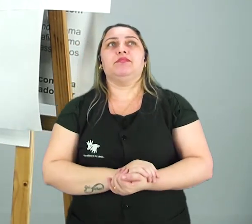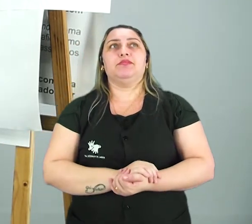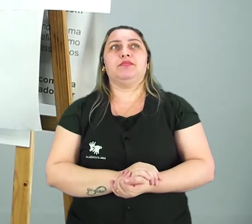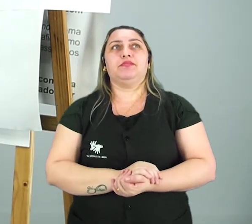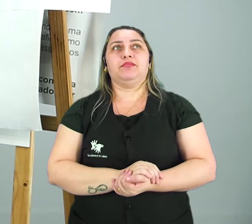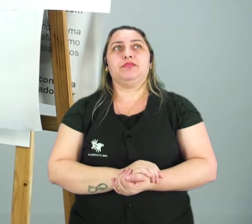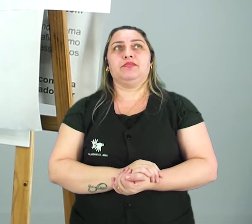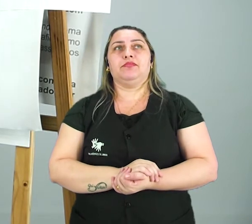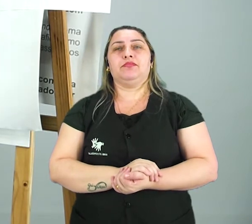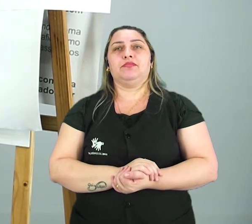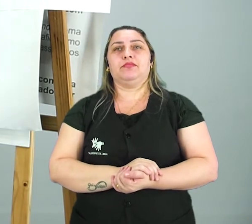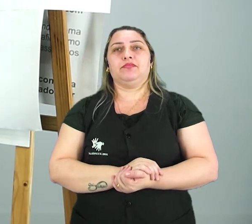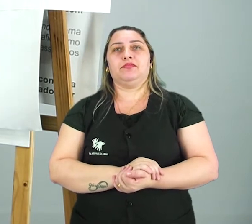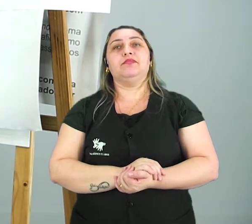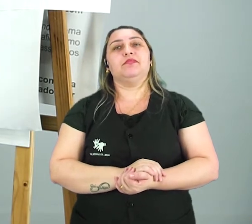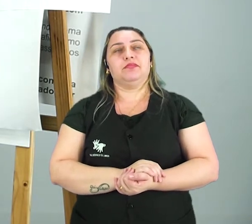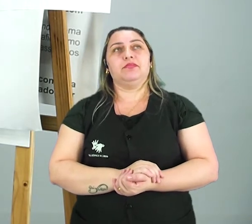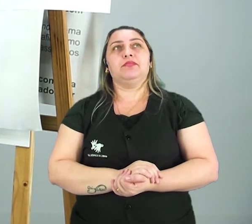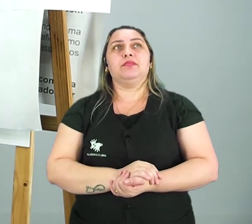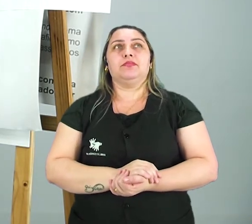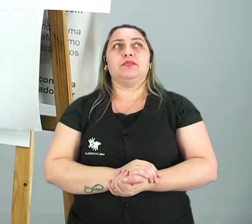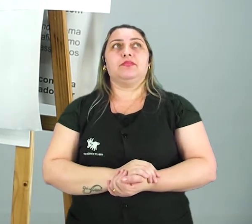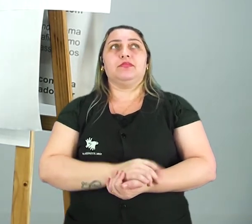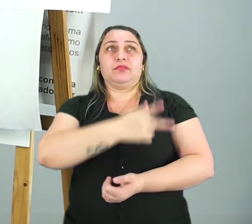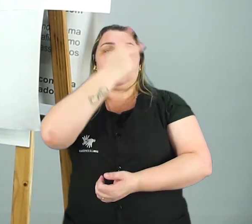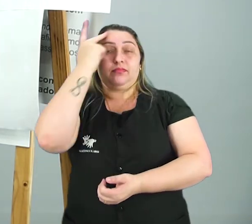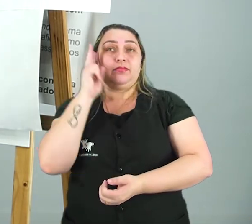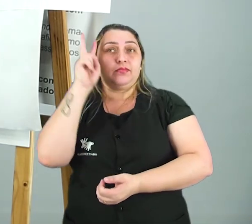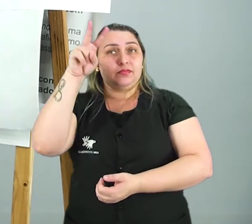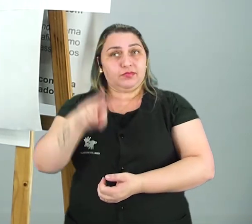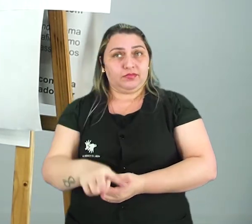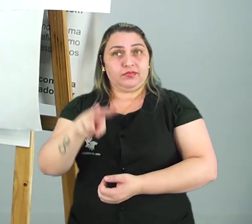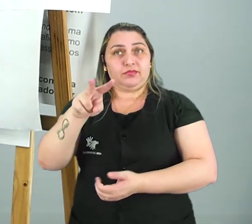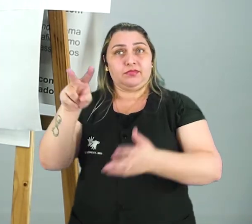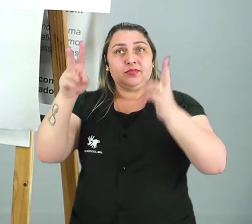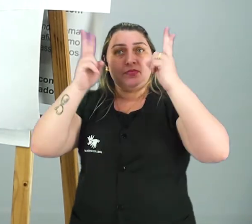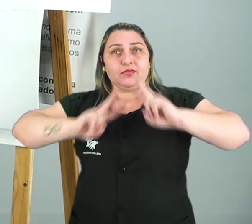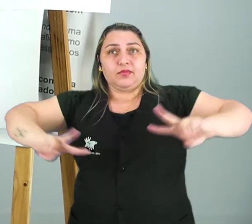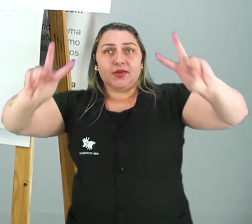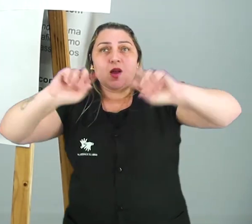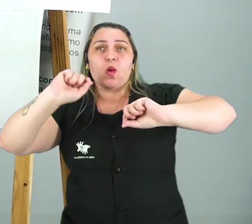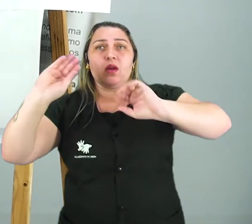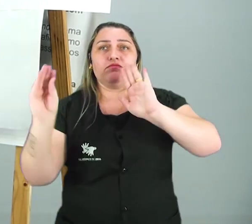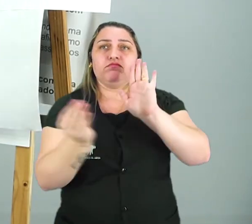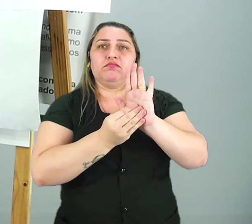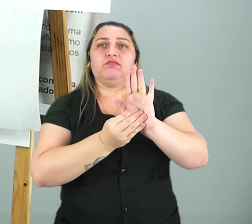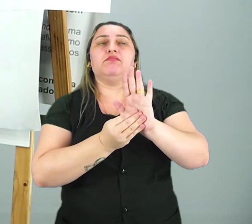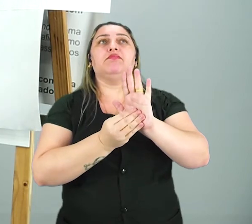diz ao vivo, né, eu respondo. E a pessoa vê, visualiza o que eu estou colocando.